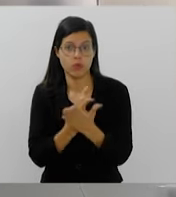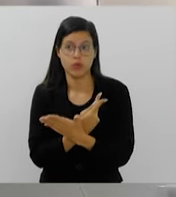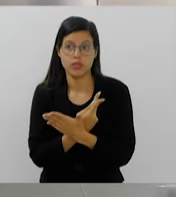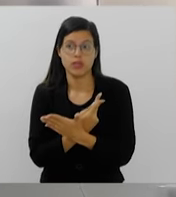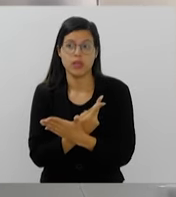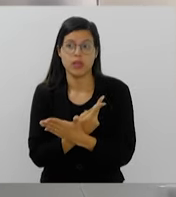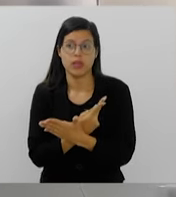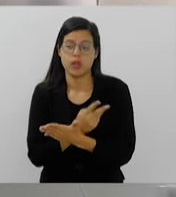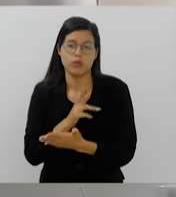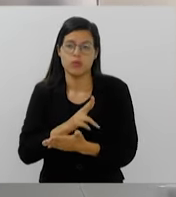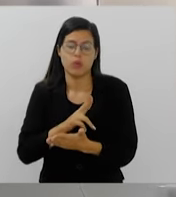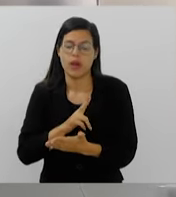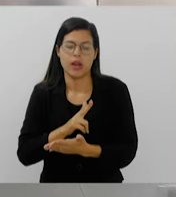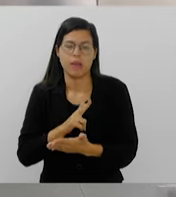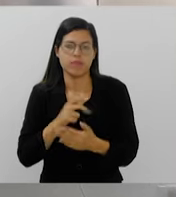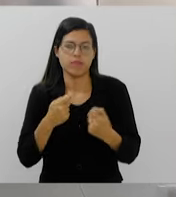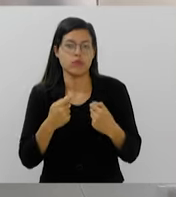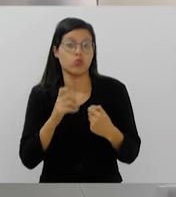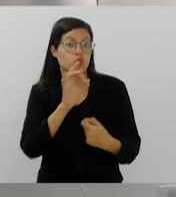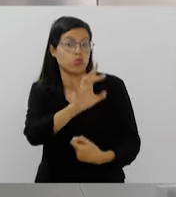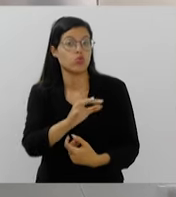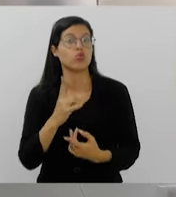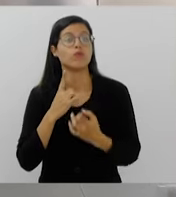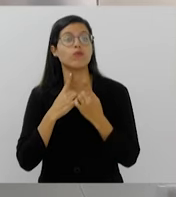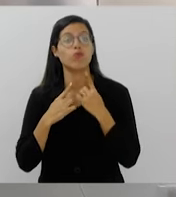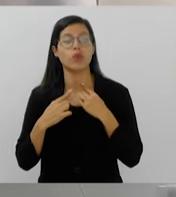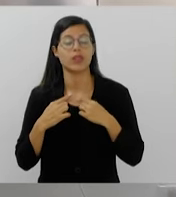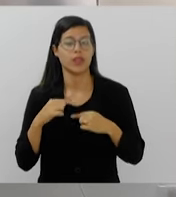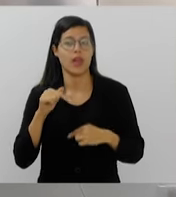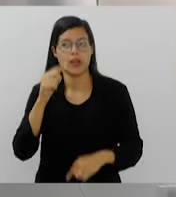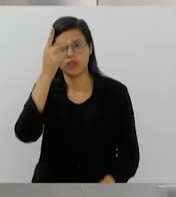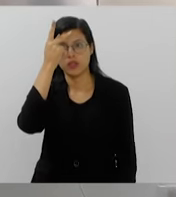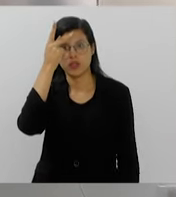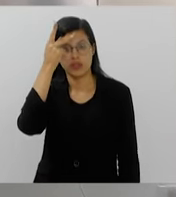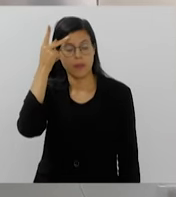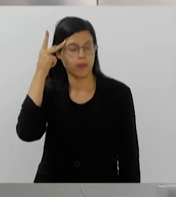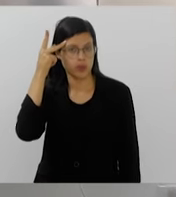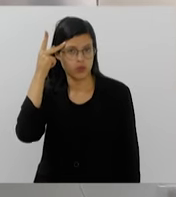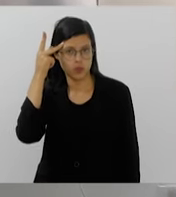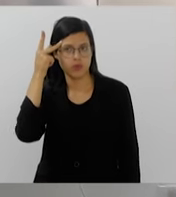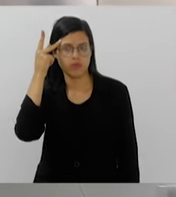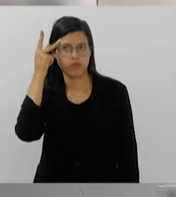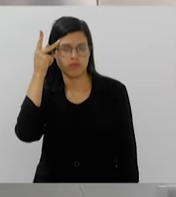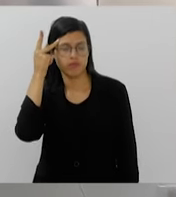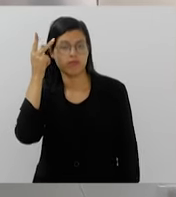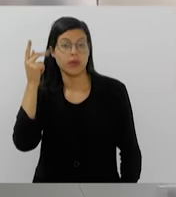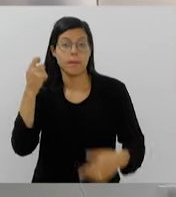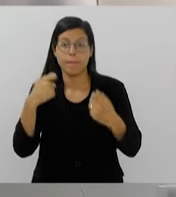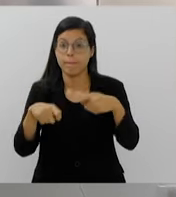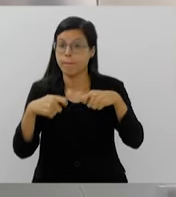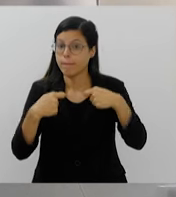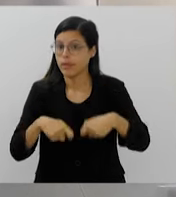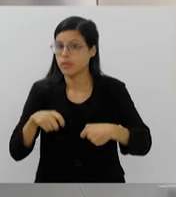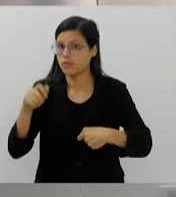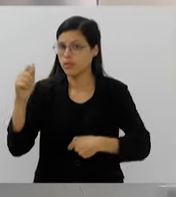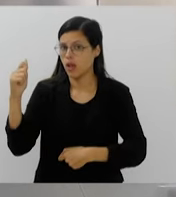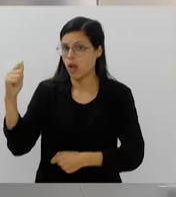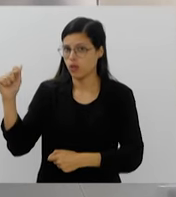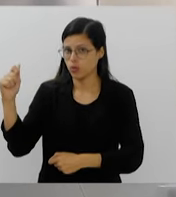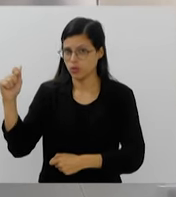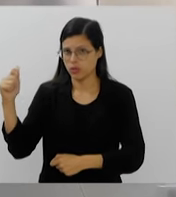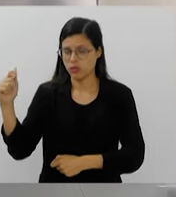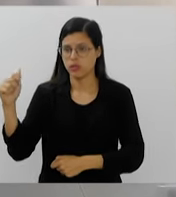servidor. Ou do empregado, ou seja lá qual regime jurídico for. É necessário que essa associação para o